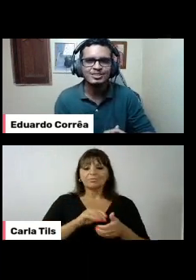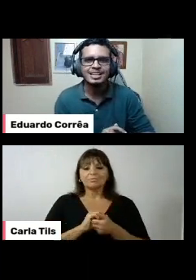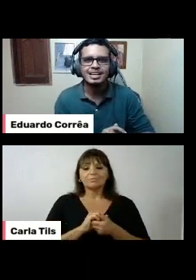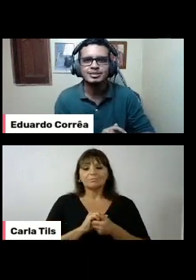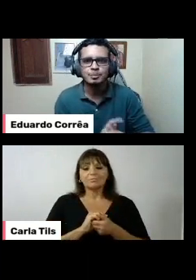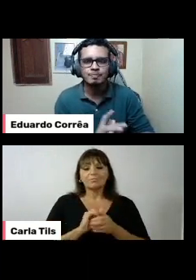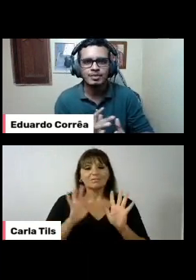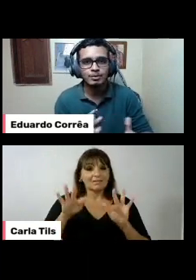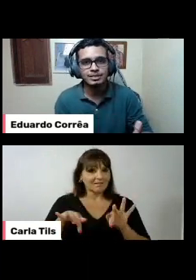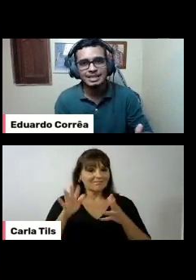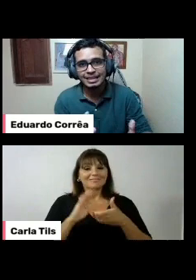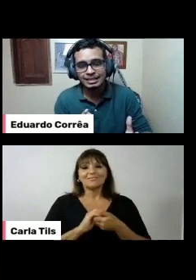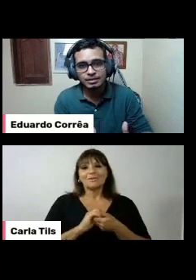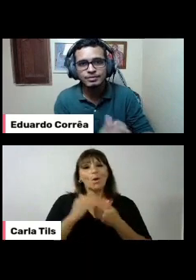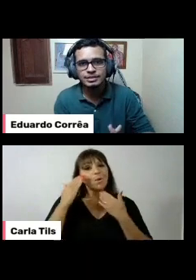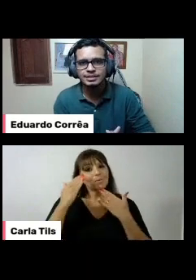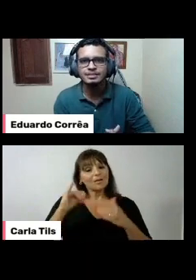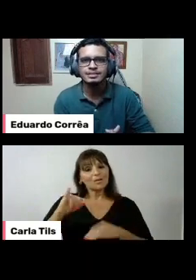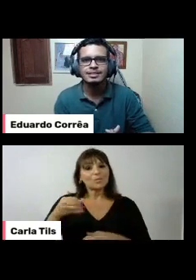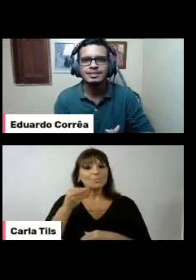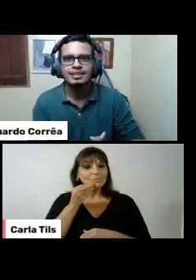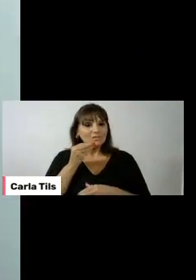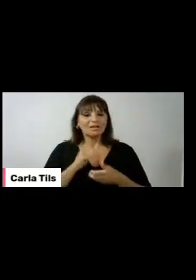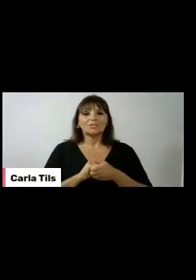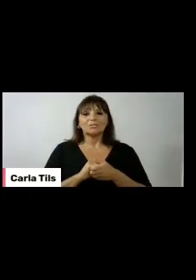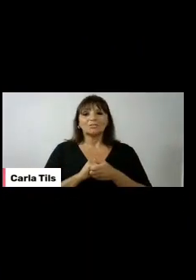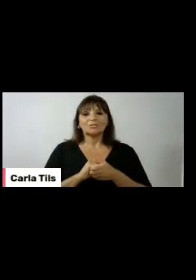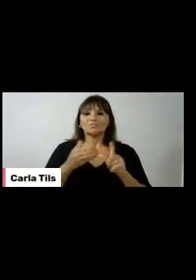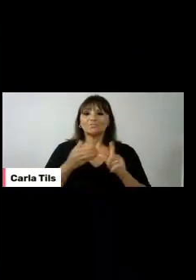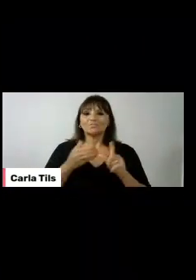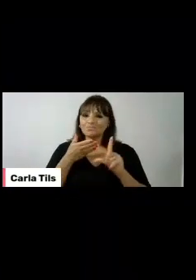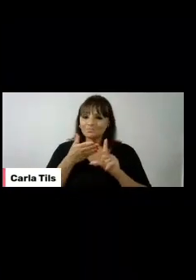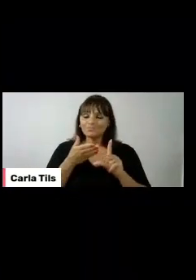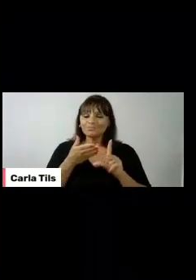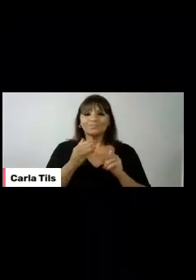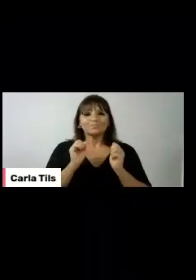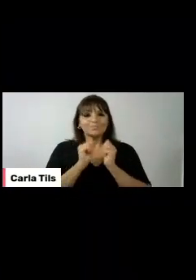pela oportunidade, por estar aqui com vocês. Eu espero que tenha